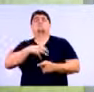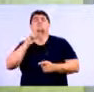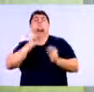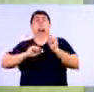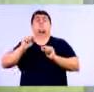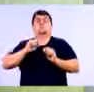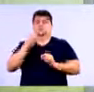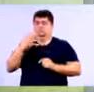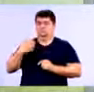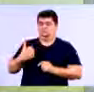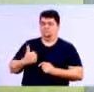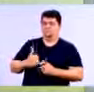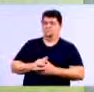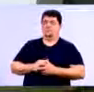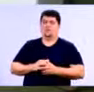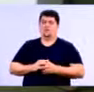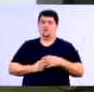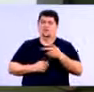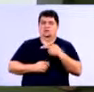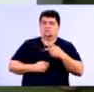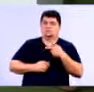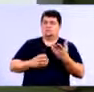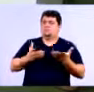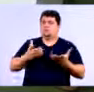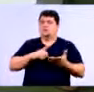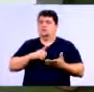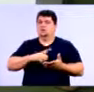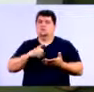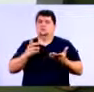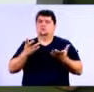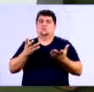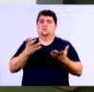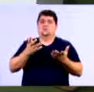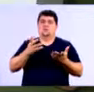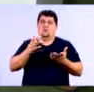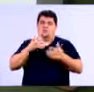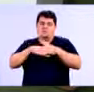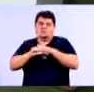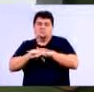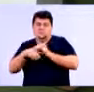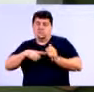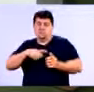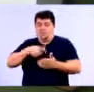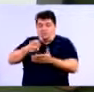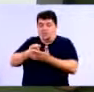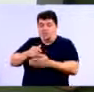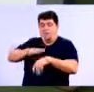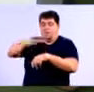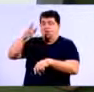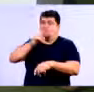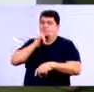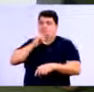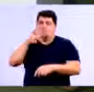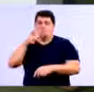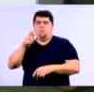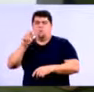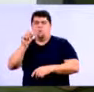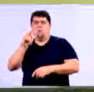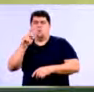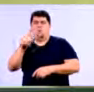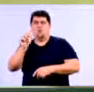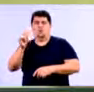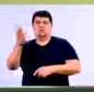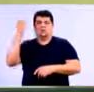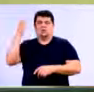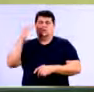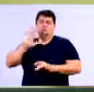professora? Tudo bom. Professor, nesse atual momento, né, os fundos de investimento em renda fixa estão pagando mais do que, por exemplo, a poupança, né, que é bem querida